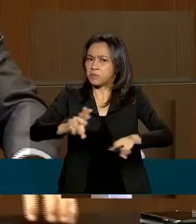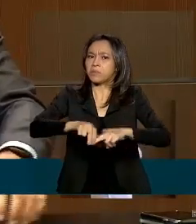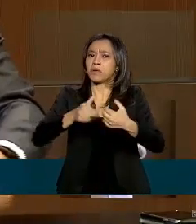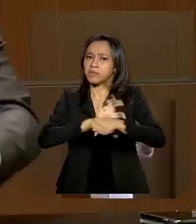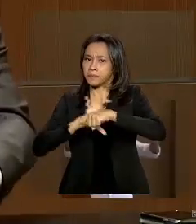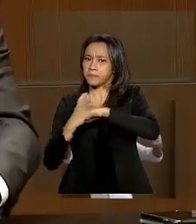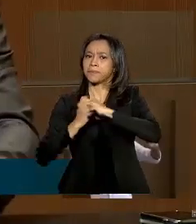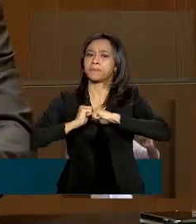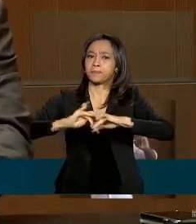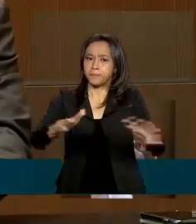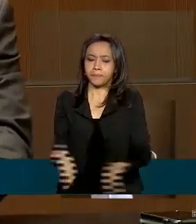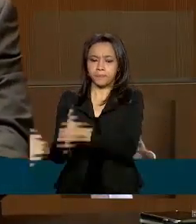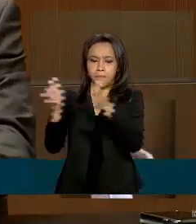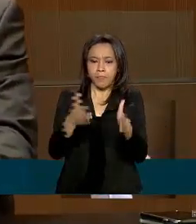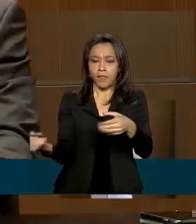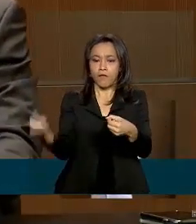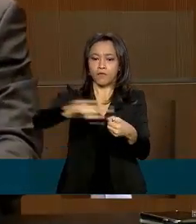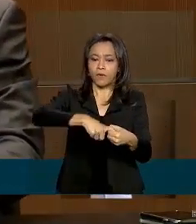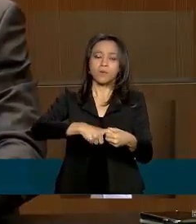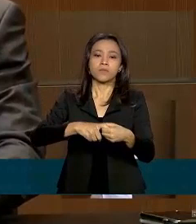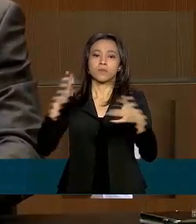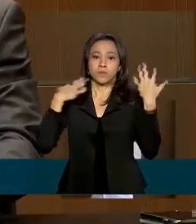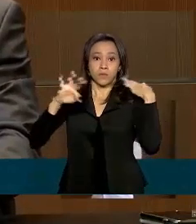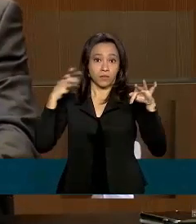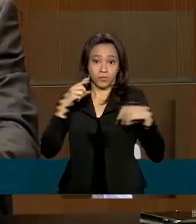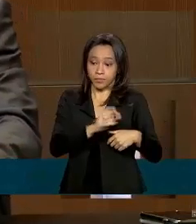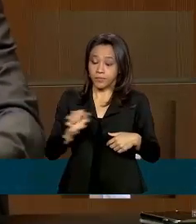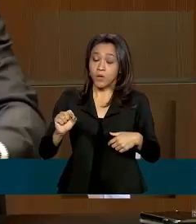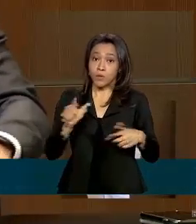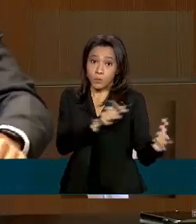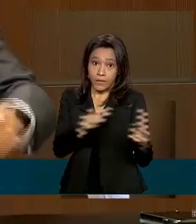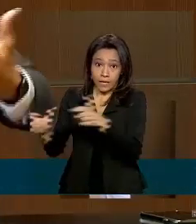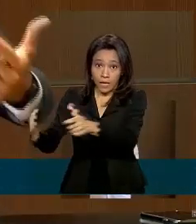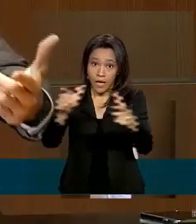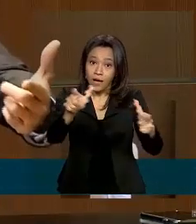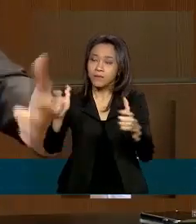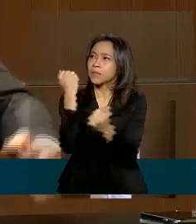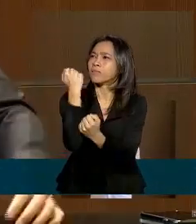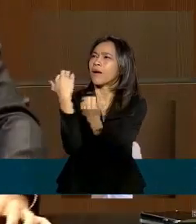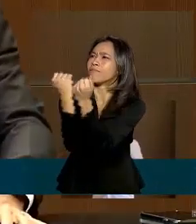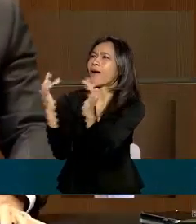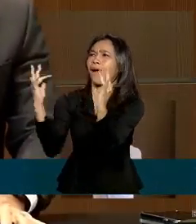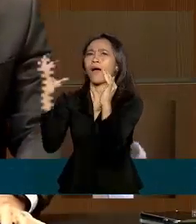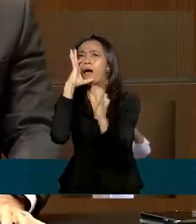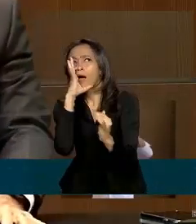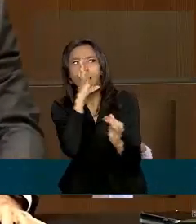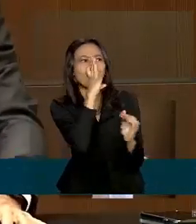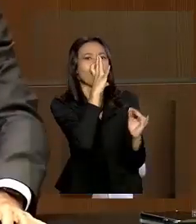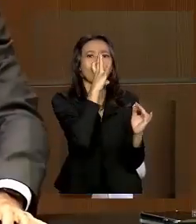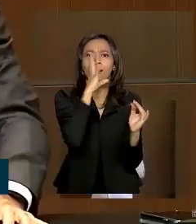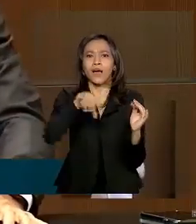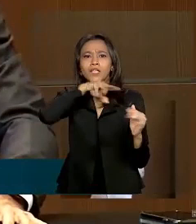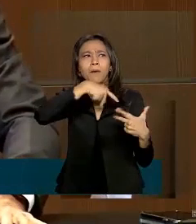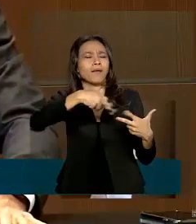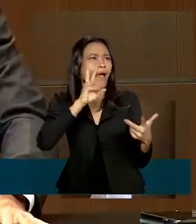Na retomada do turismo, os locais, como os parques nacionais, ou seja, o